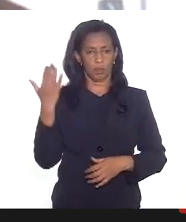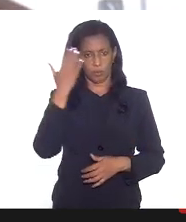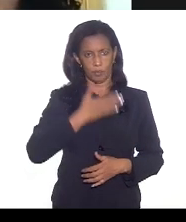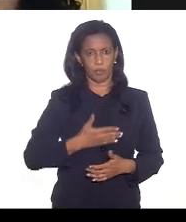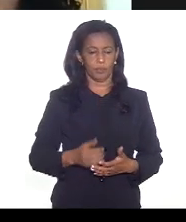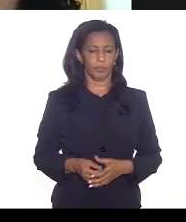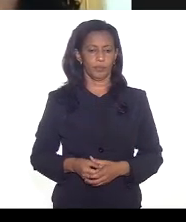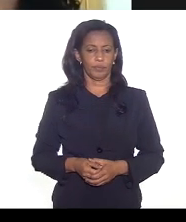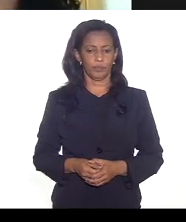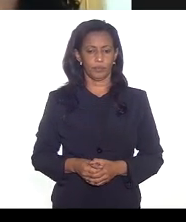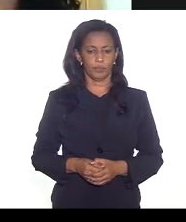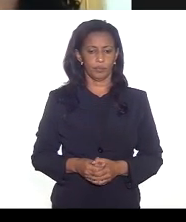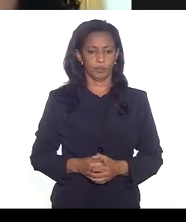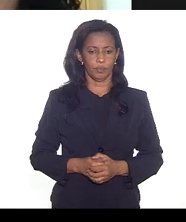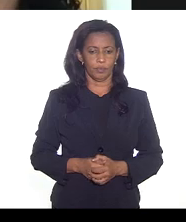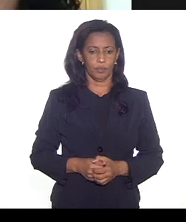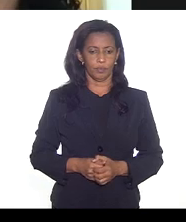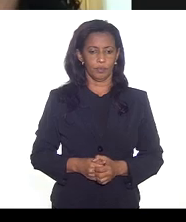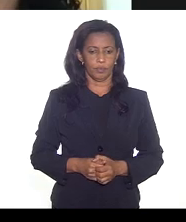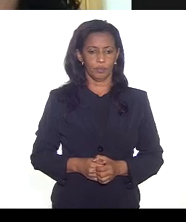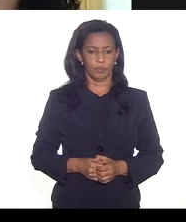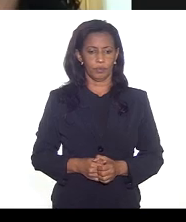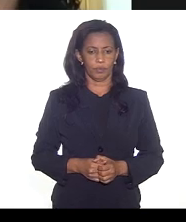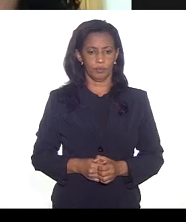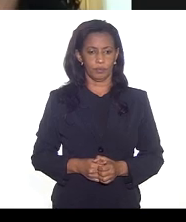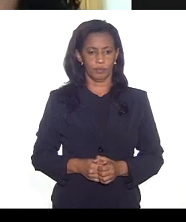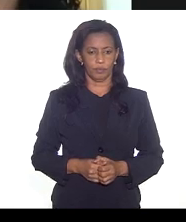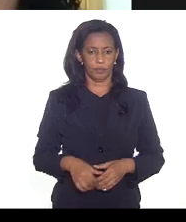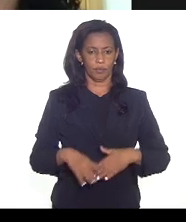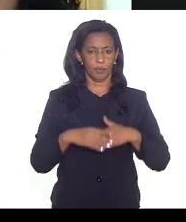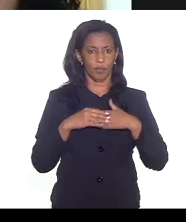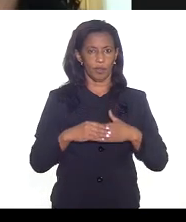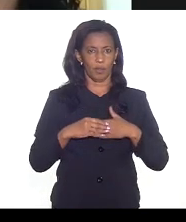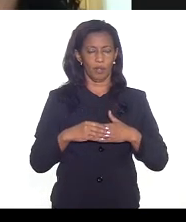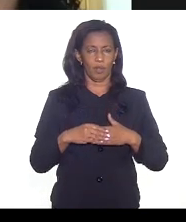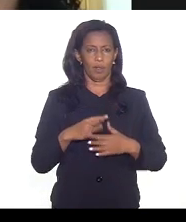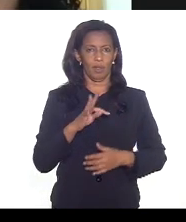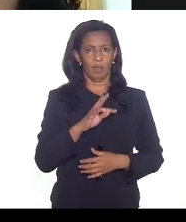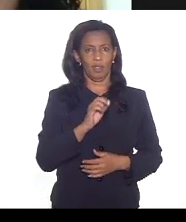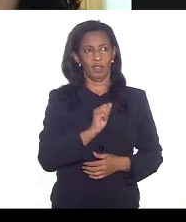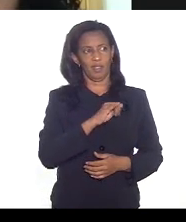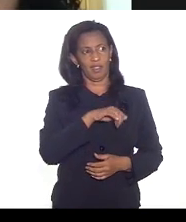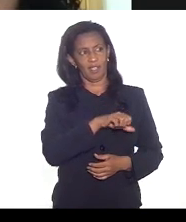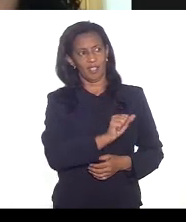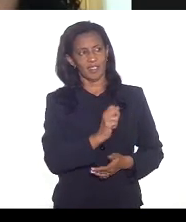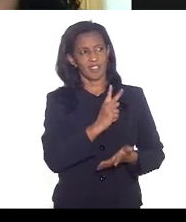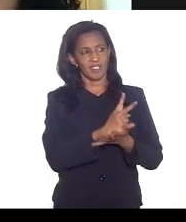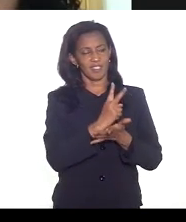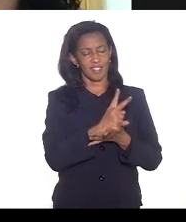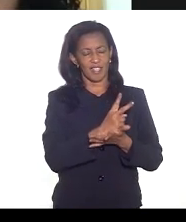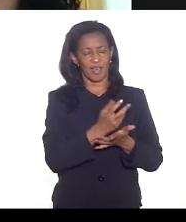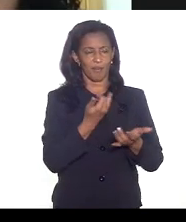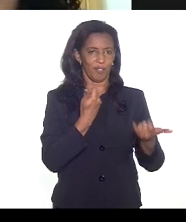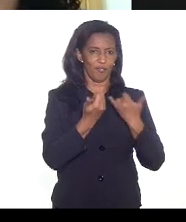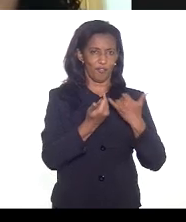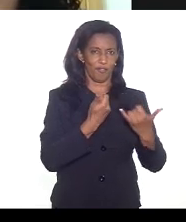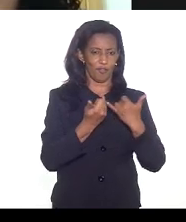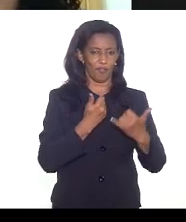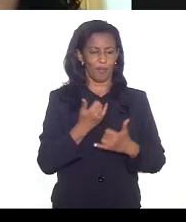Presentes Obrigada Dr Alessandro comprimento para Dra Thaisa e sempre está nas mantendo